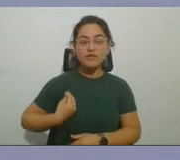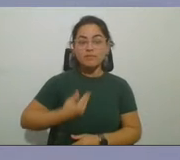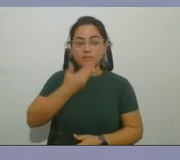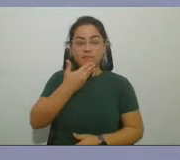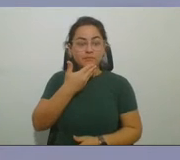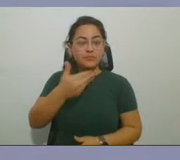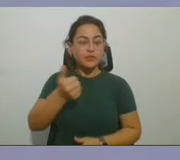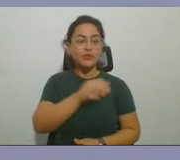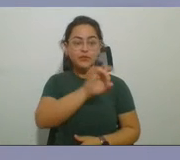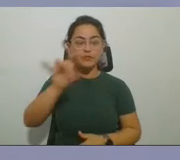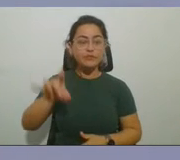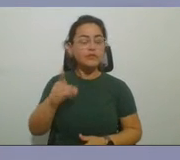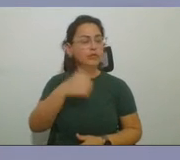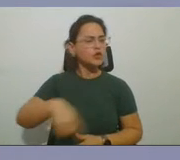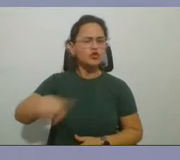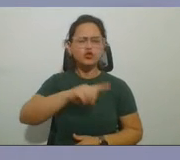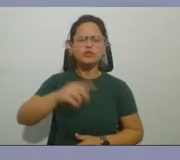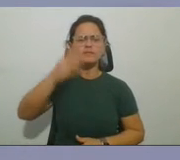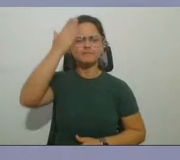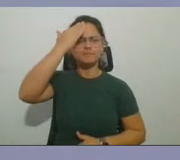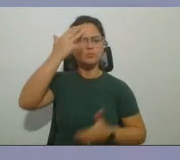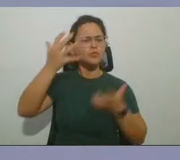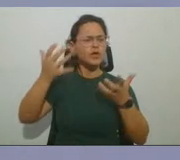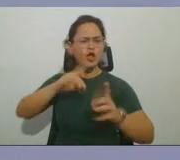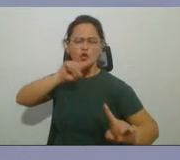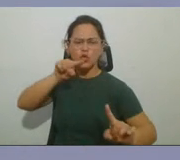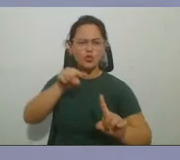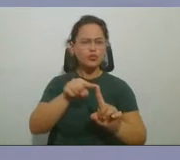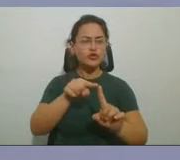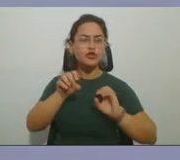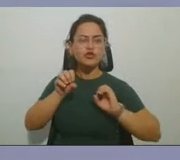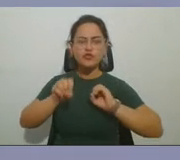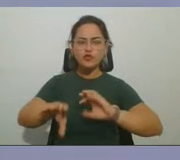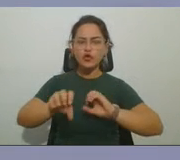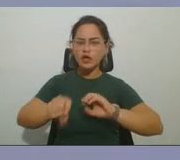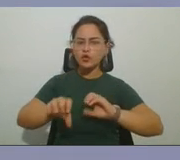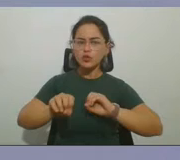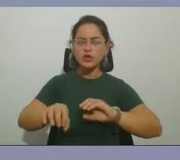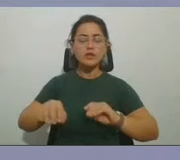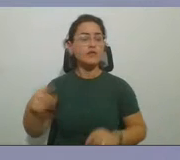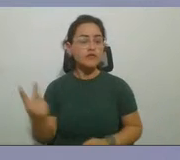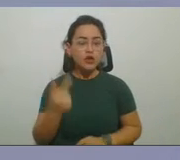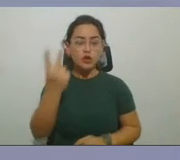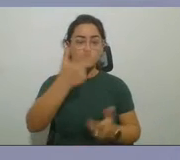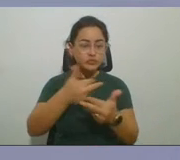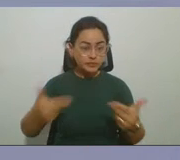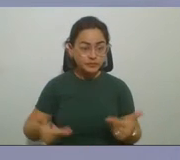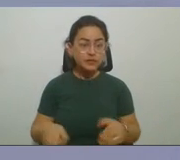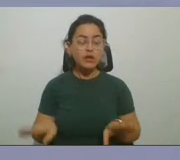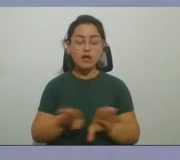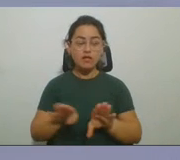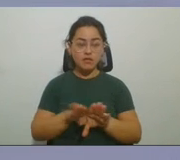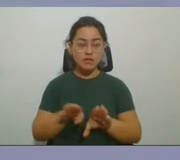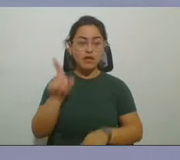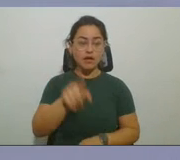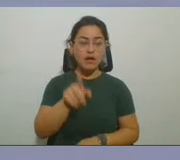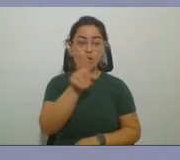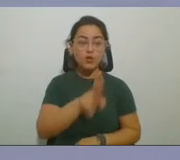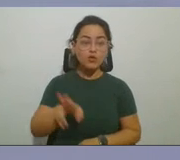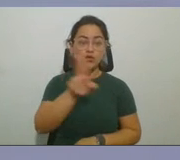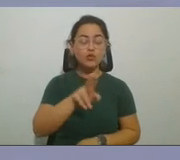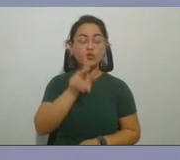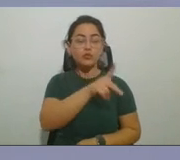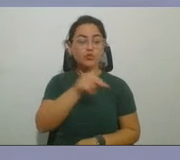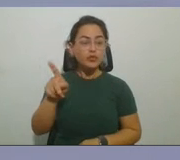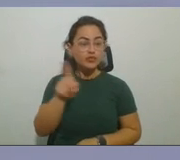com a educação e todos os valores que ela representa. É uma universidade comprometida com a formação de professores